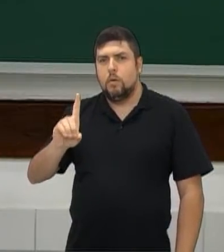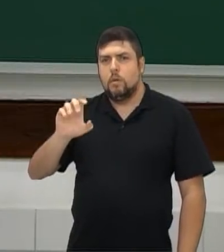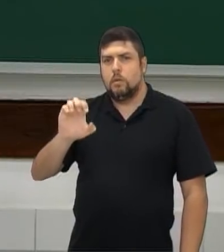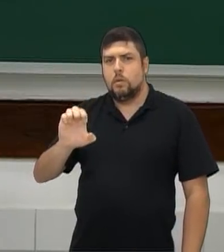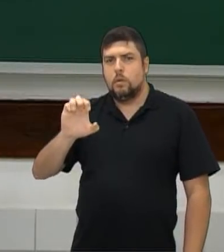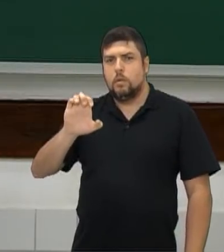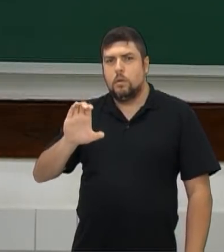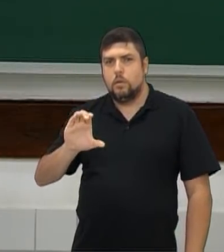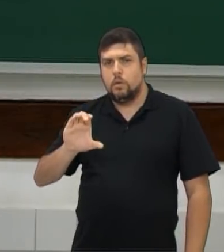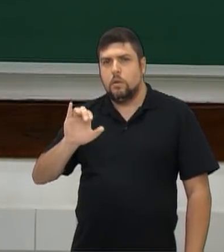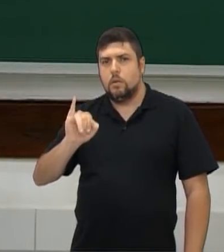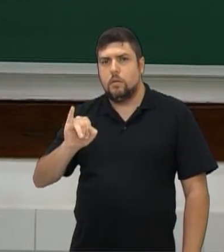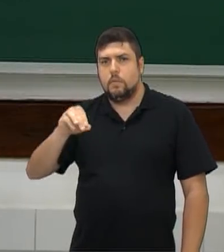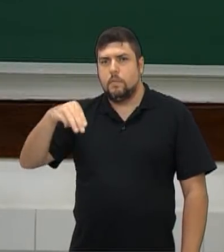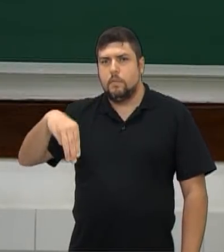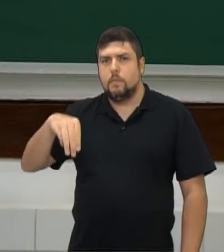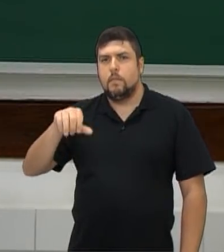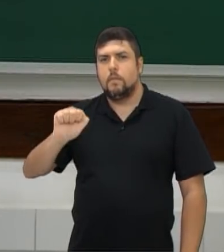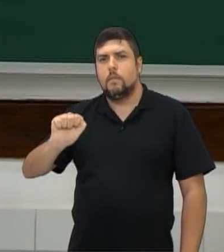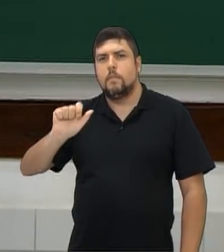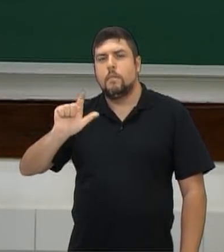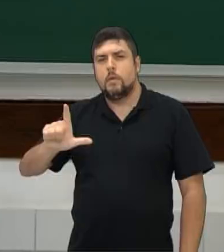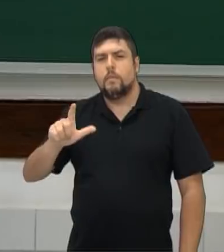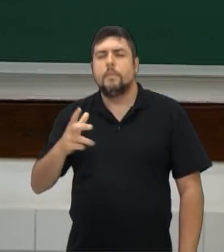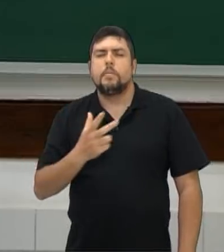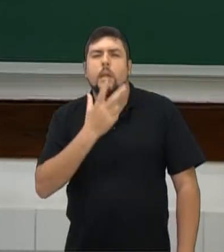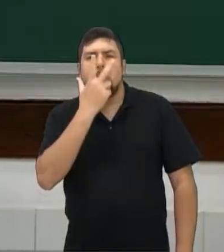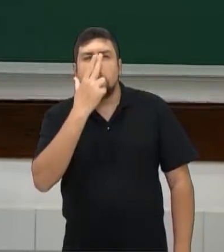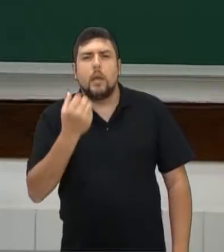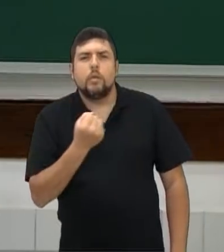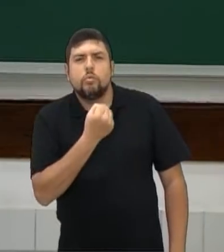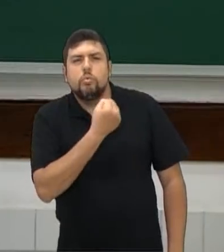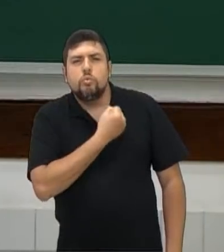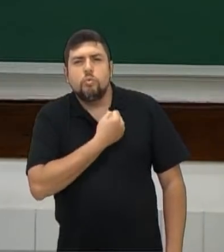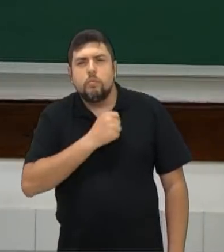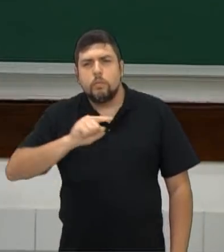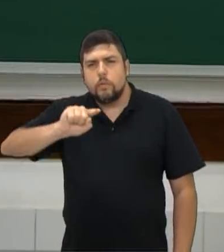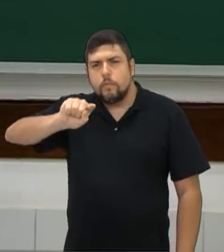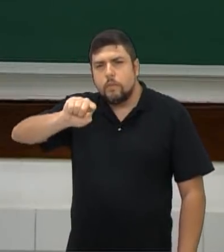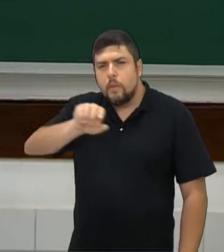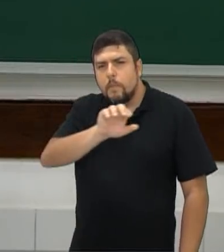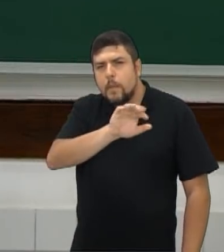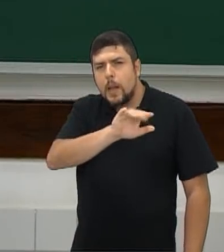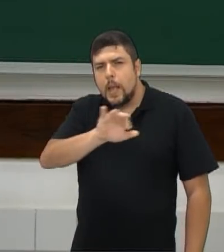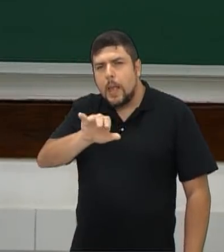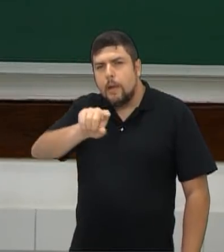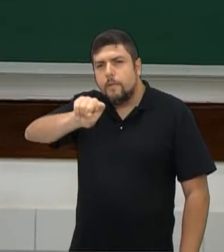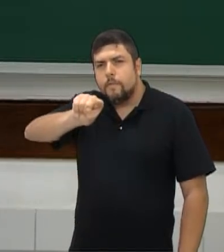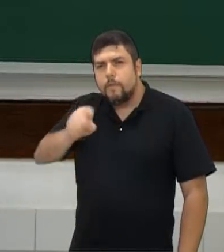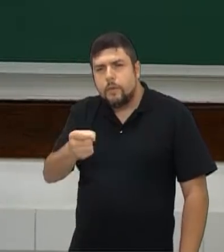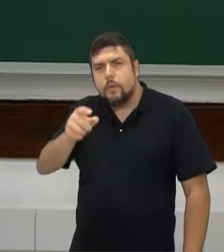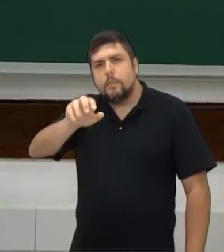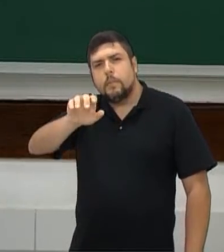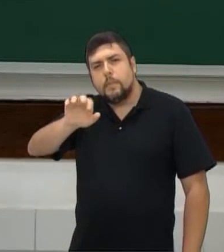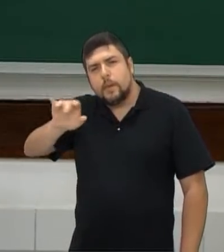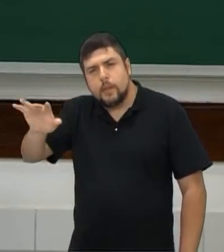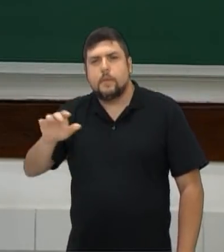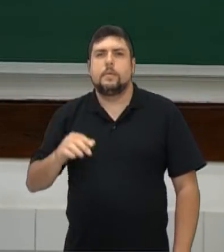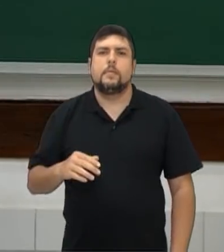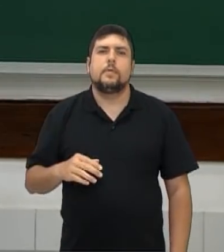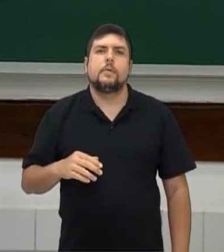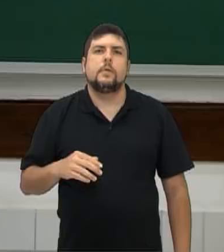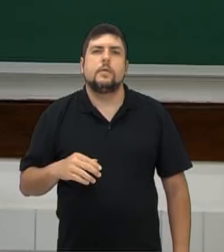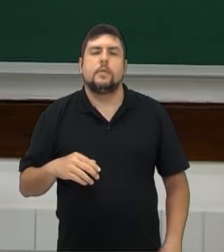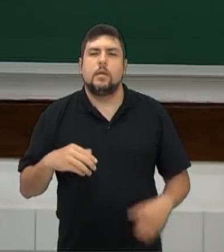decimal, que parece muito com o nosso sistema de numeração decimal. Então, a gente vai pensar de 10 em 10. Então, quer